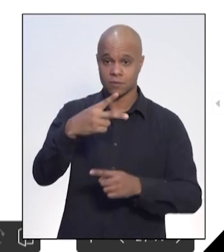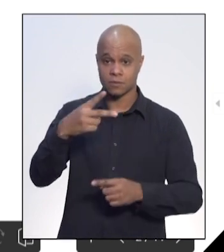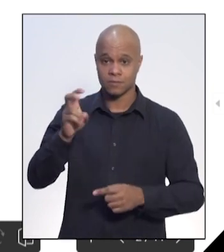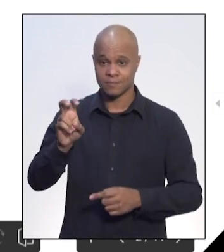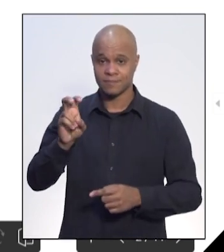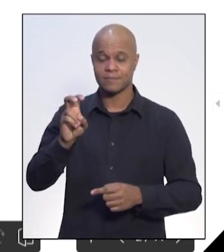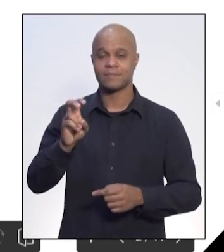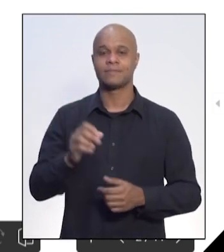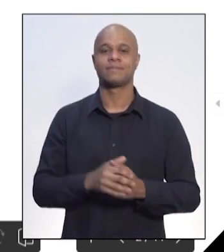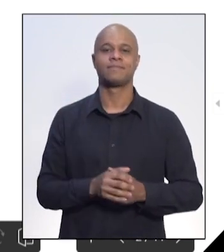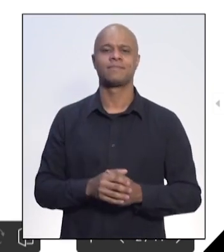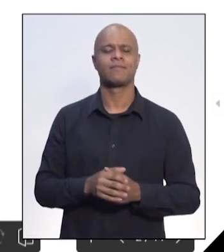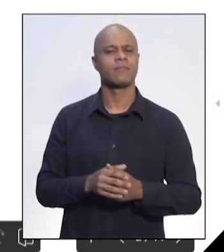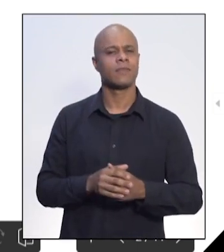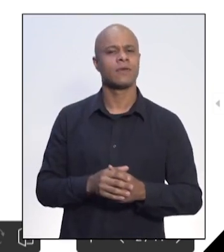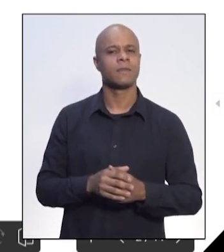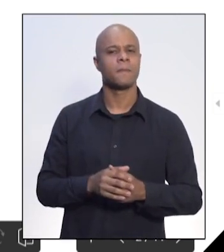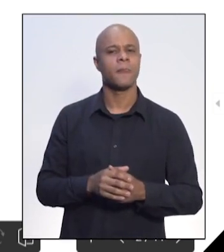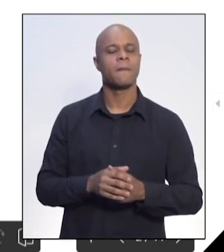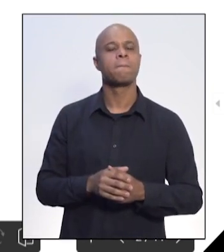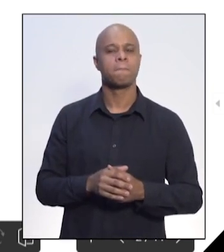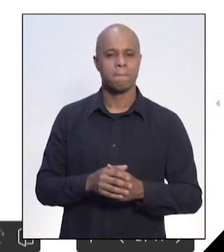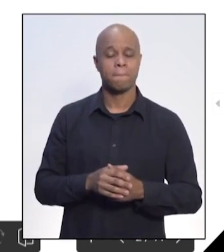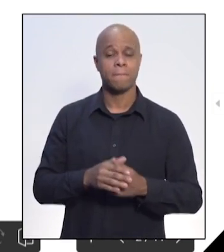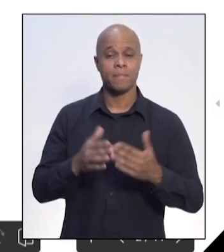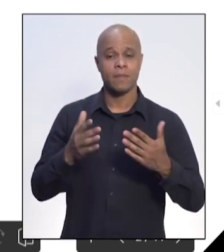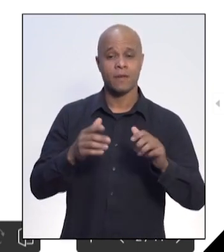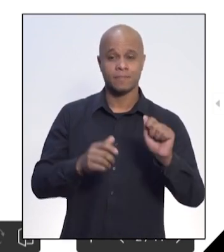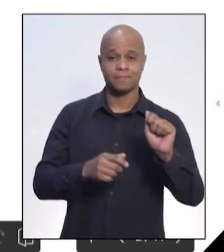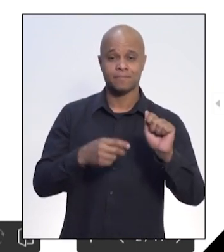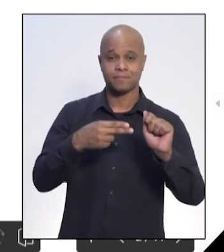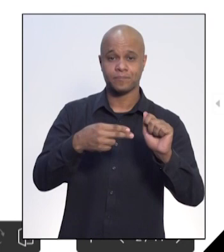vai subtrair aqui, mas antes tem que fazer a continha de vezes, professora.